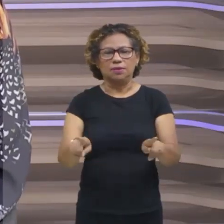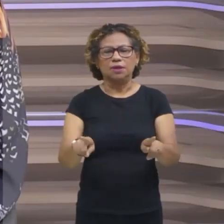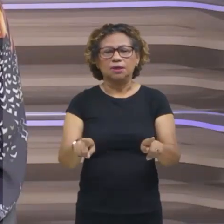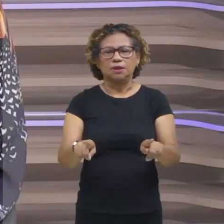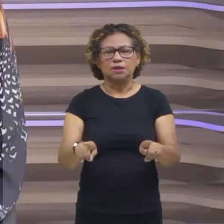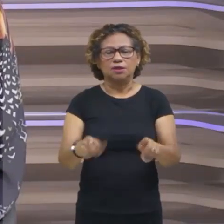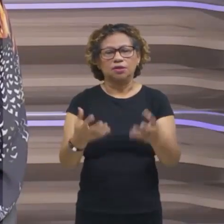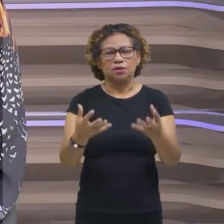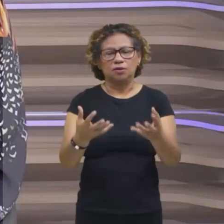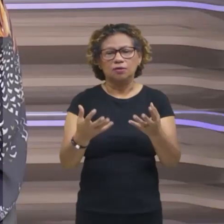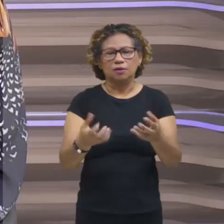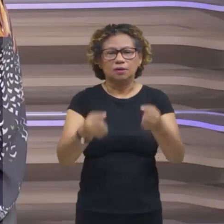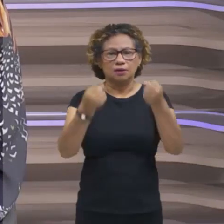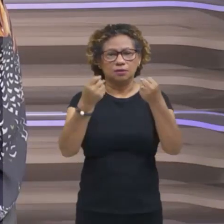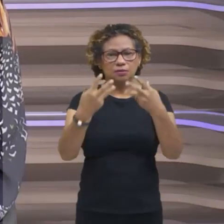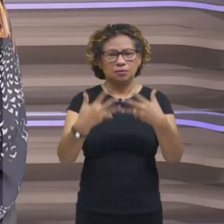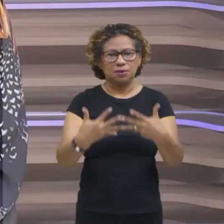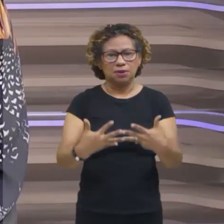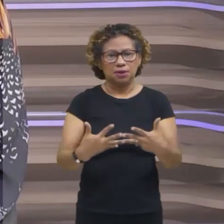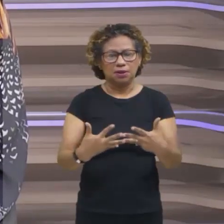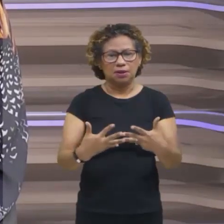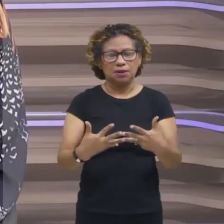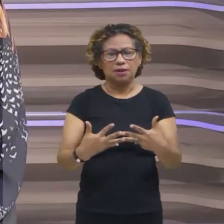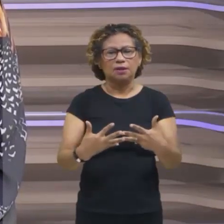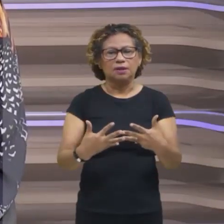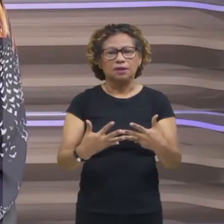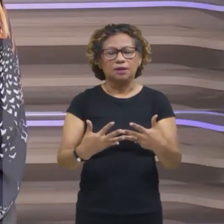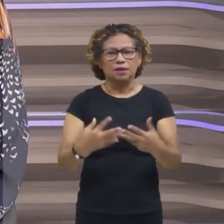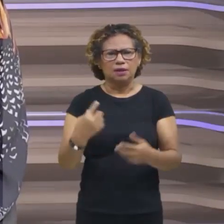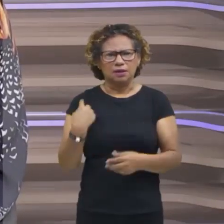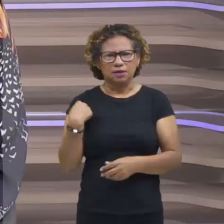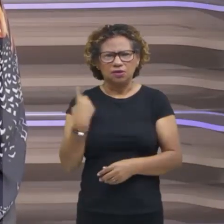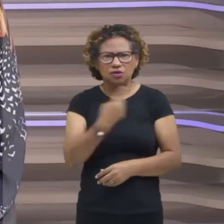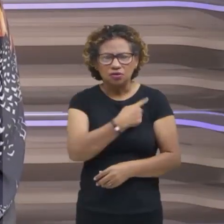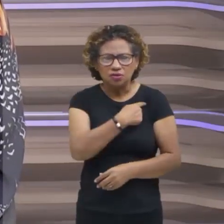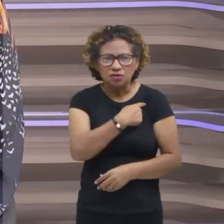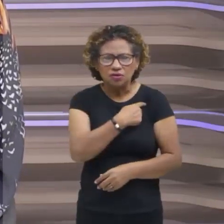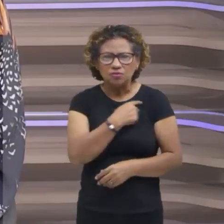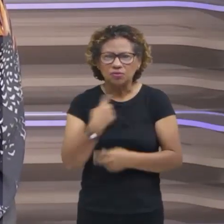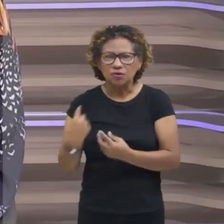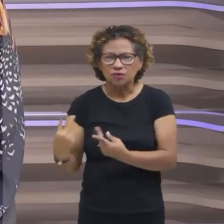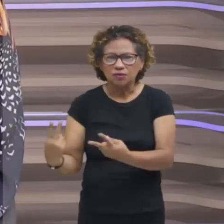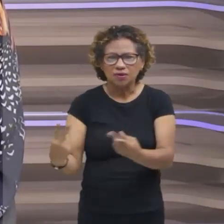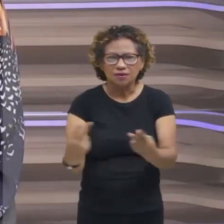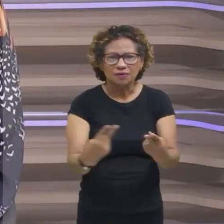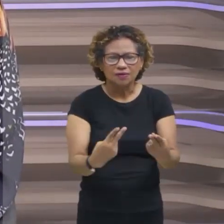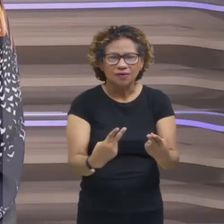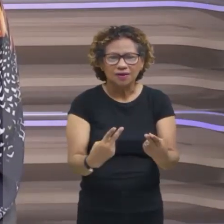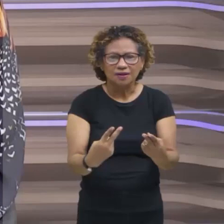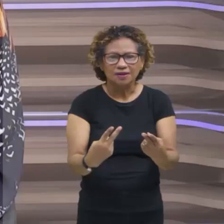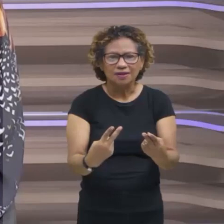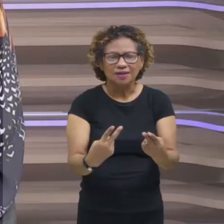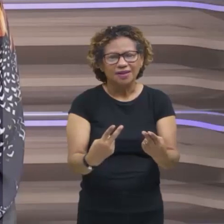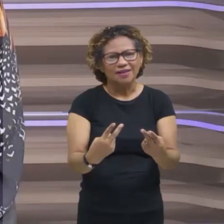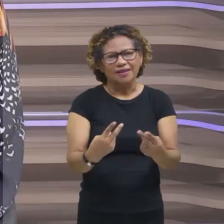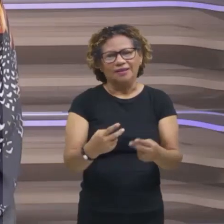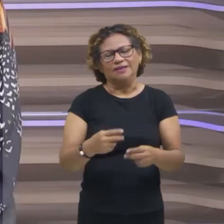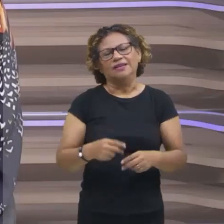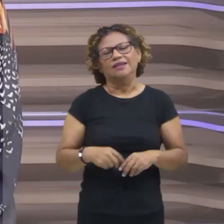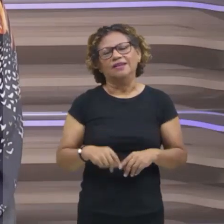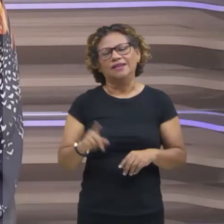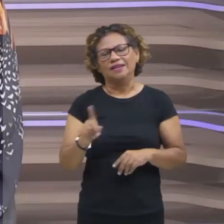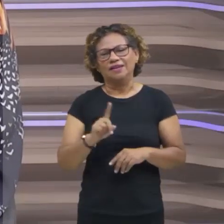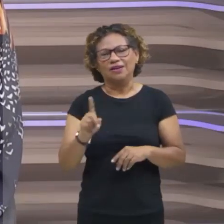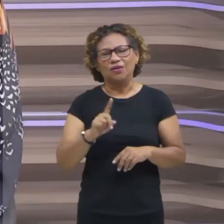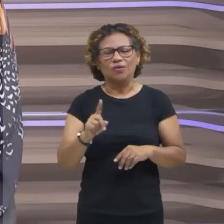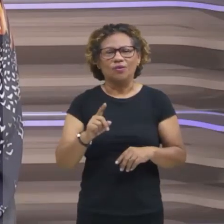nesse encerramento é que nós não seremos mais os mesmos, né? O professor está se reinventando e